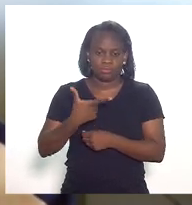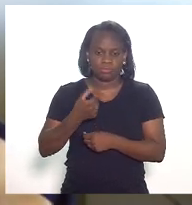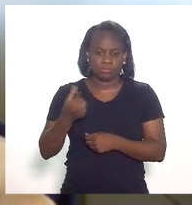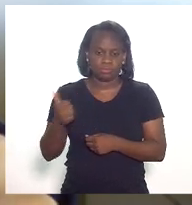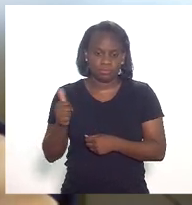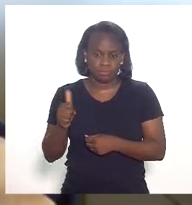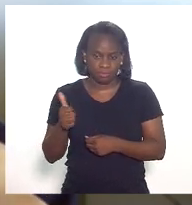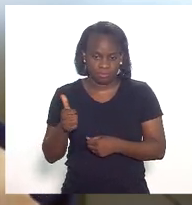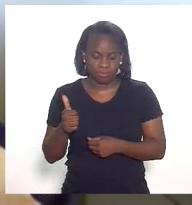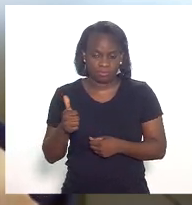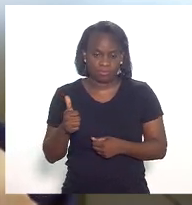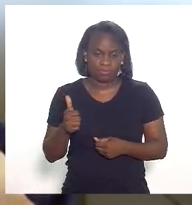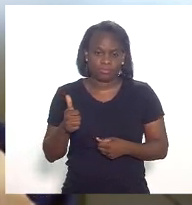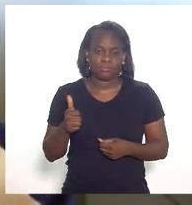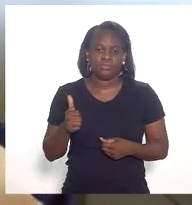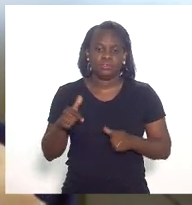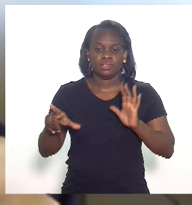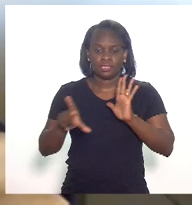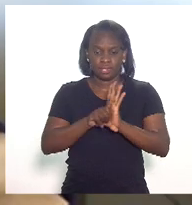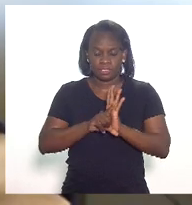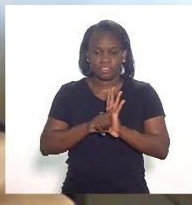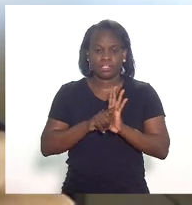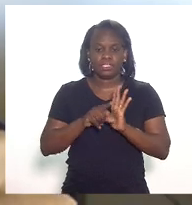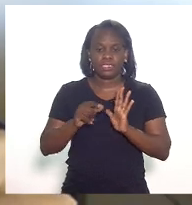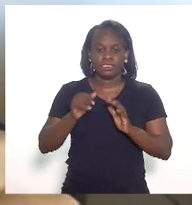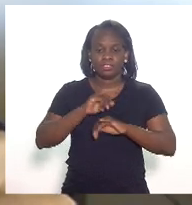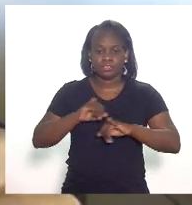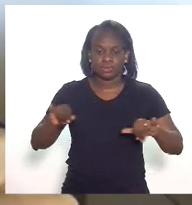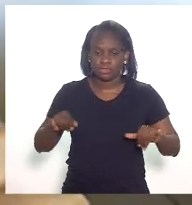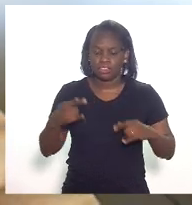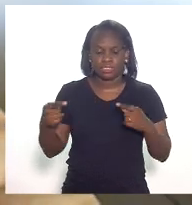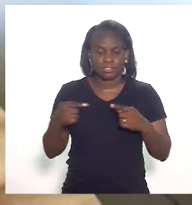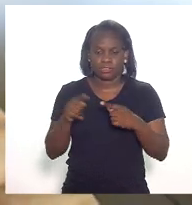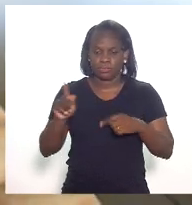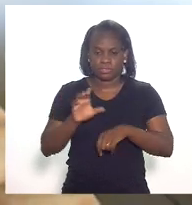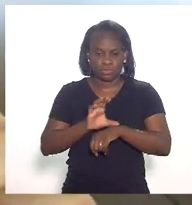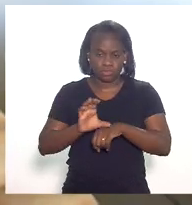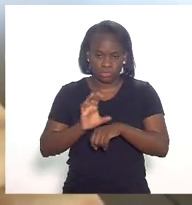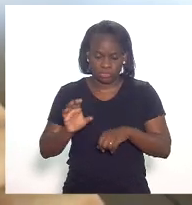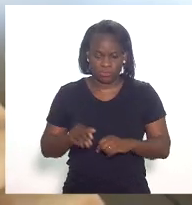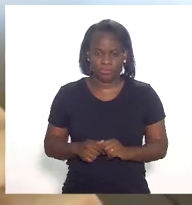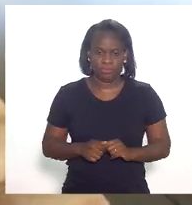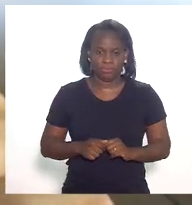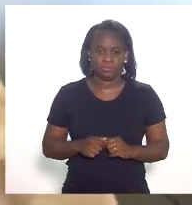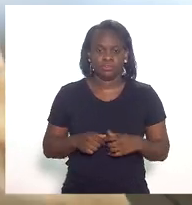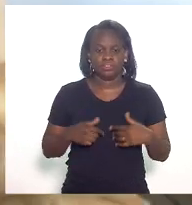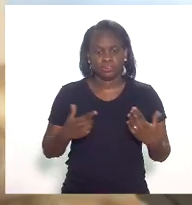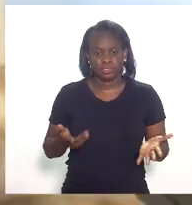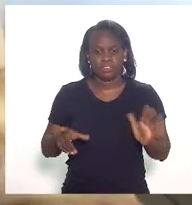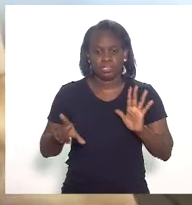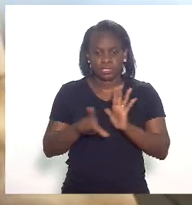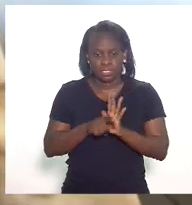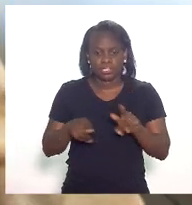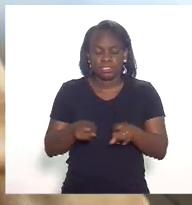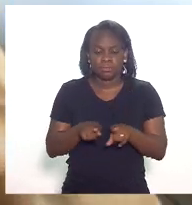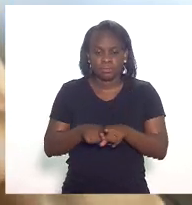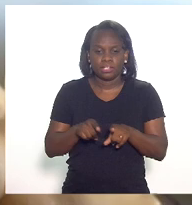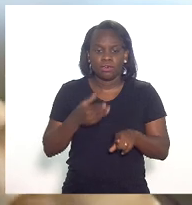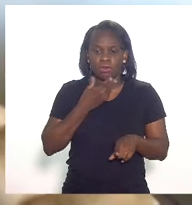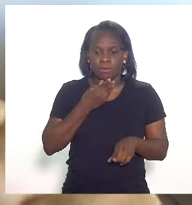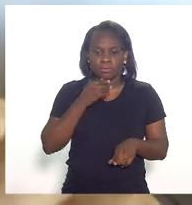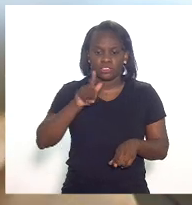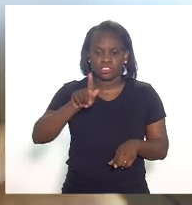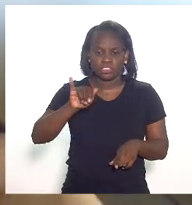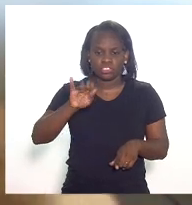2011. Esta lei foi declarada inconstitucional. Eu me lembro que era a lei até do deputado Gilberto